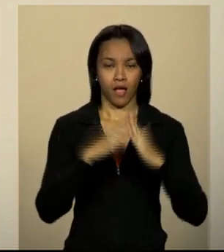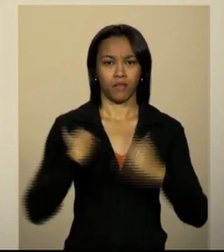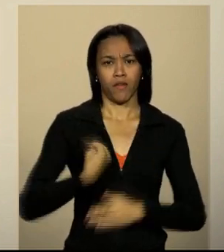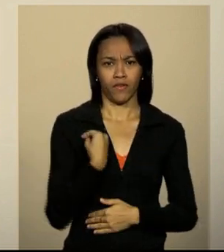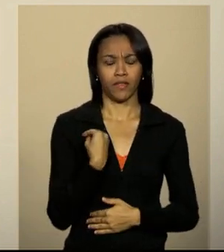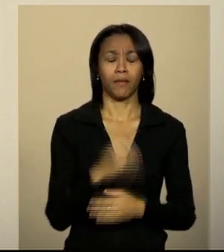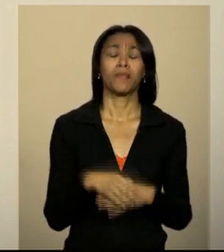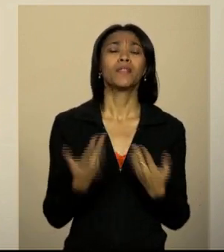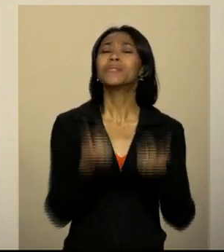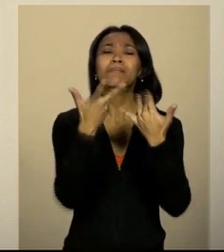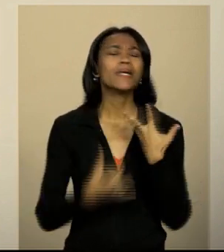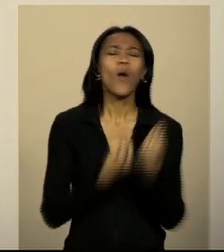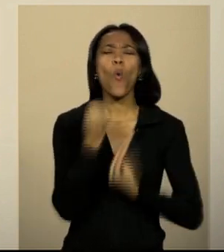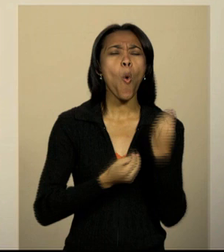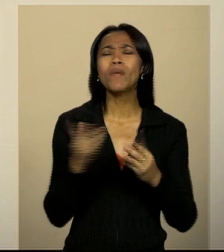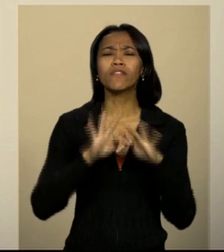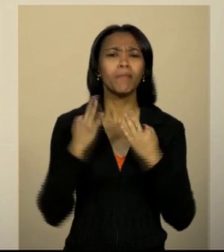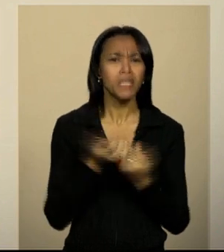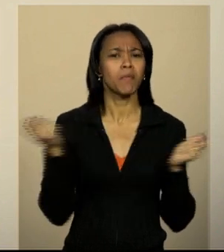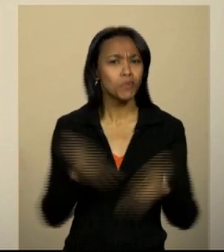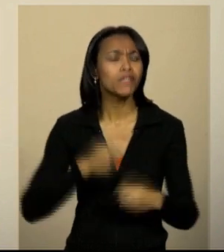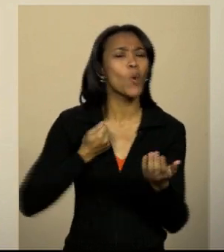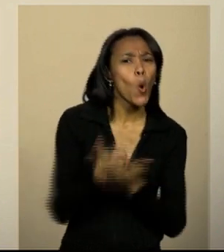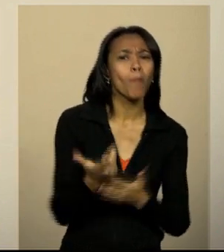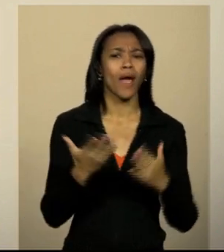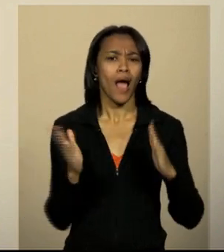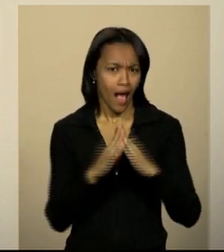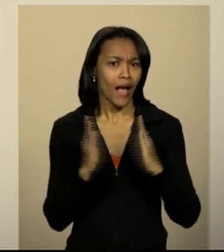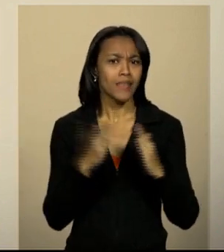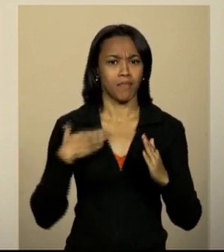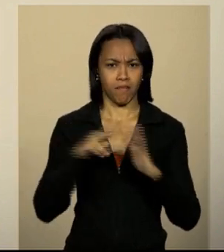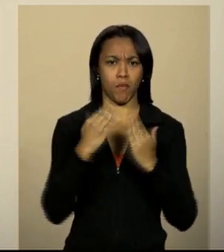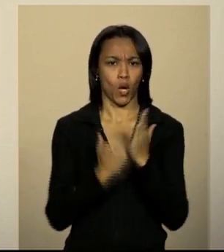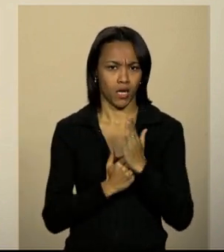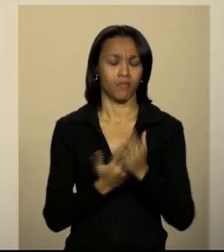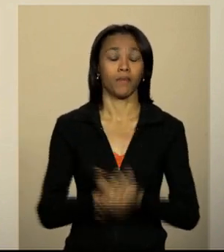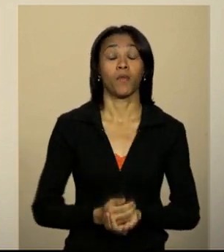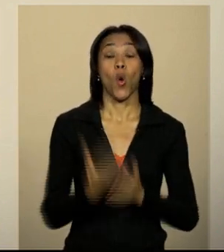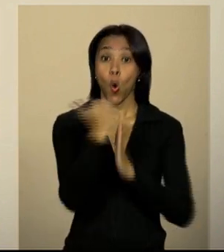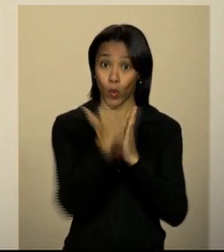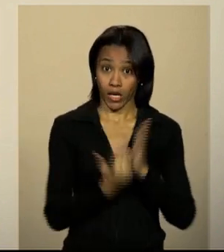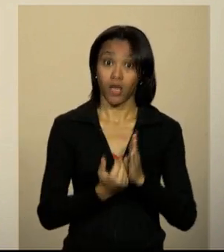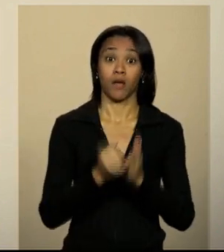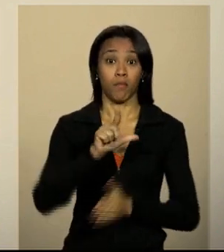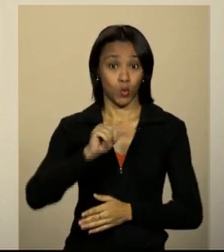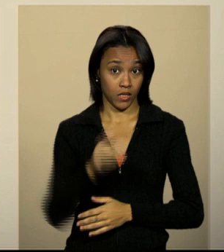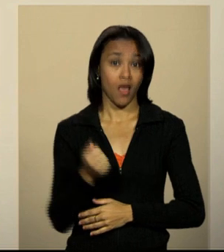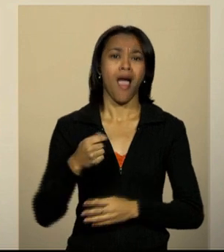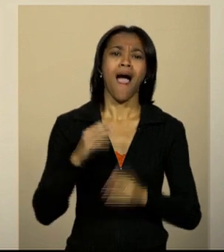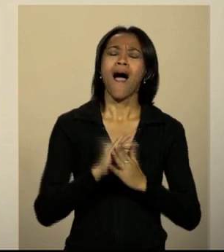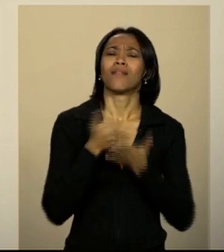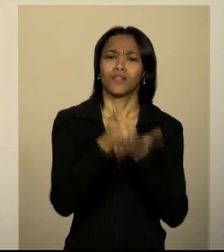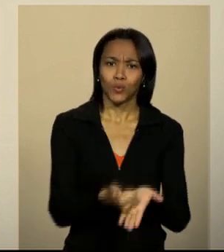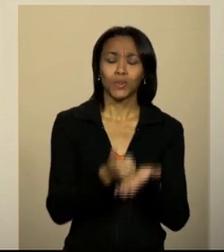Presidente explica pra gente quais famílias podem comprar uma casa pelo Minha Casa Minha Vida o programa Luciano atende